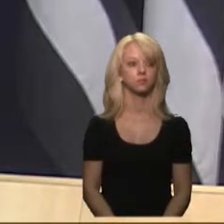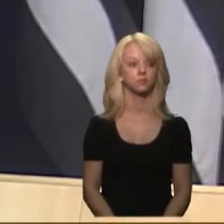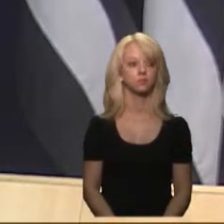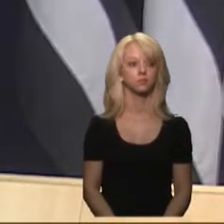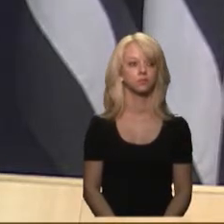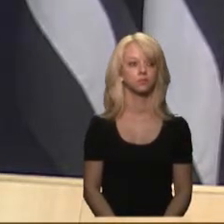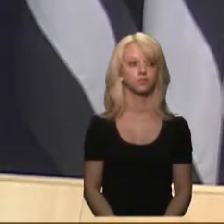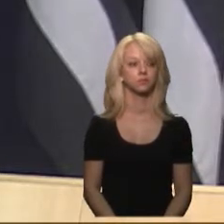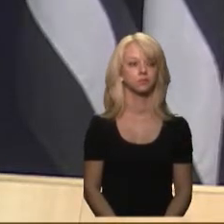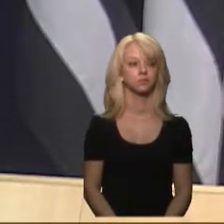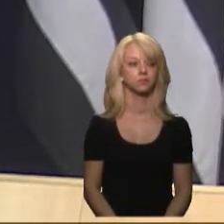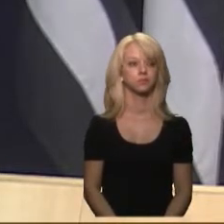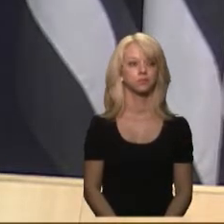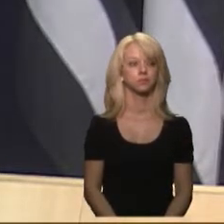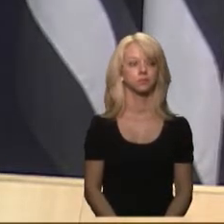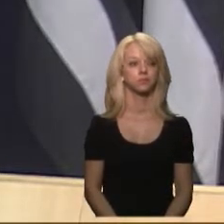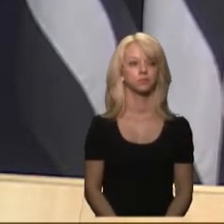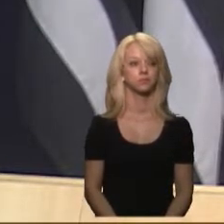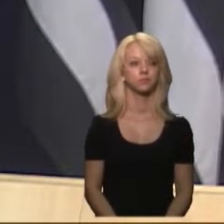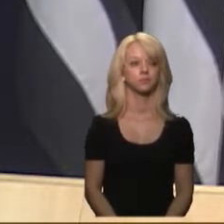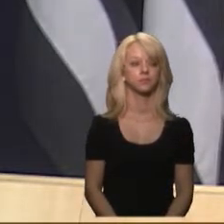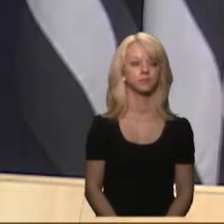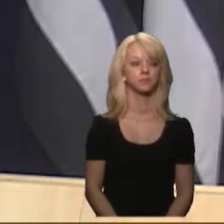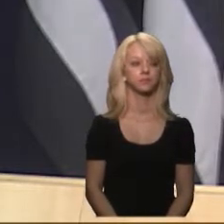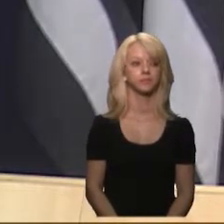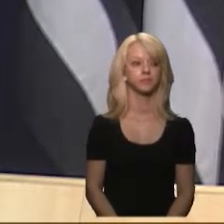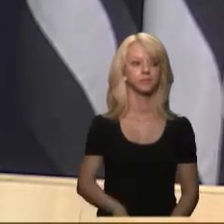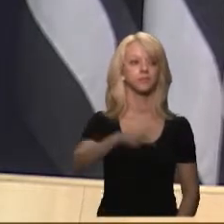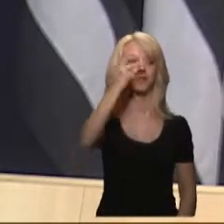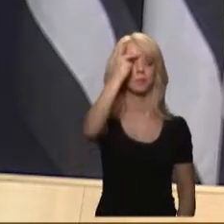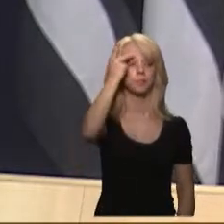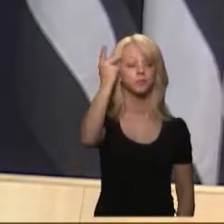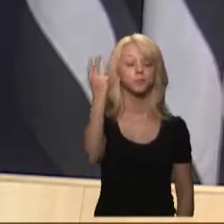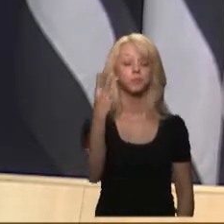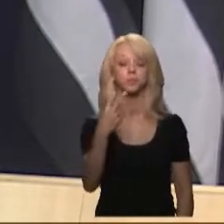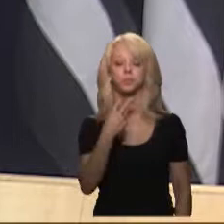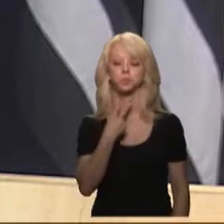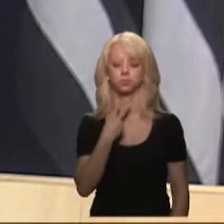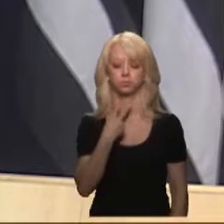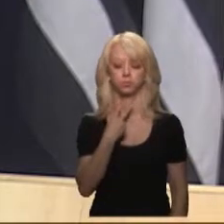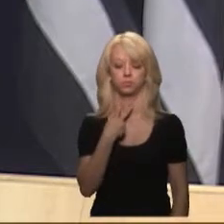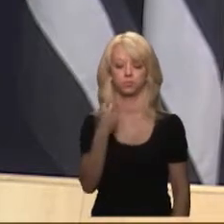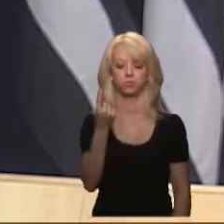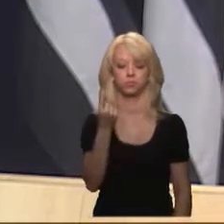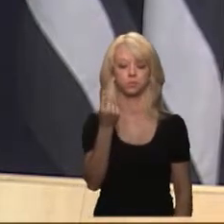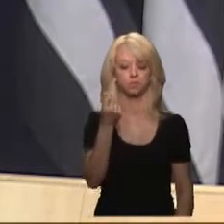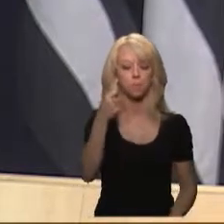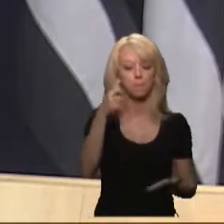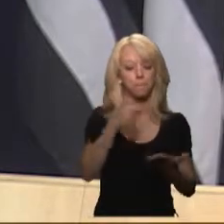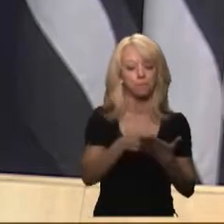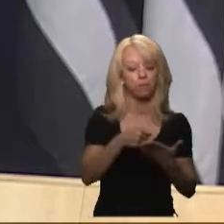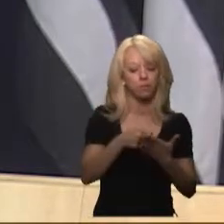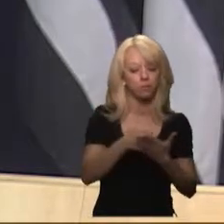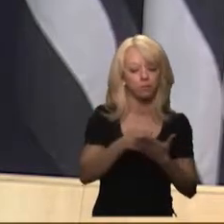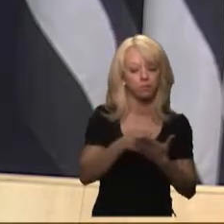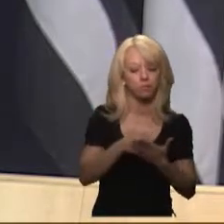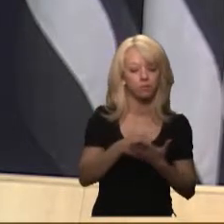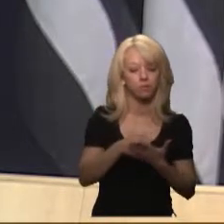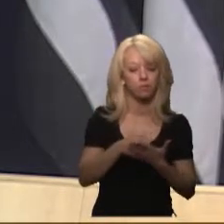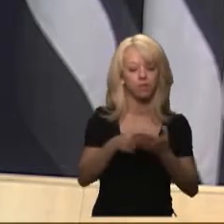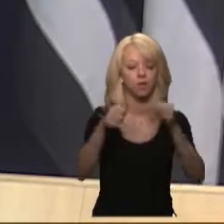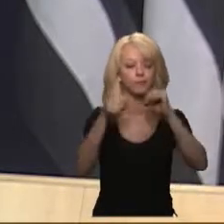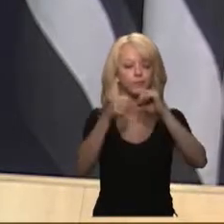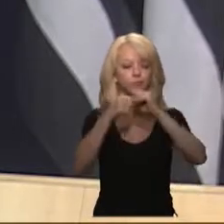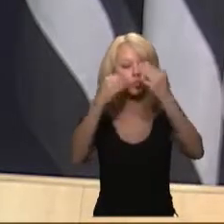tenham o direito de fazer o concurso público. Porque isso sim é um processo de trazer as